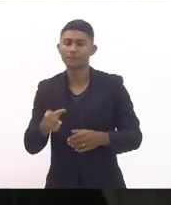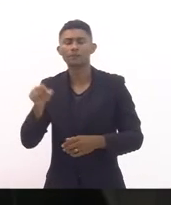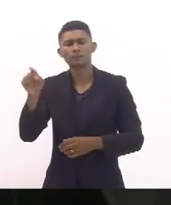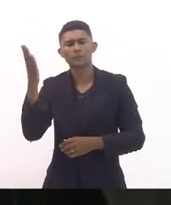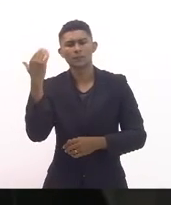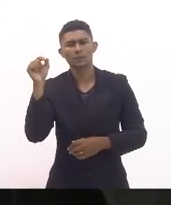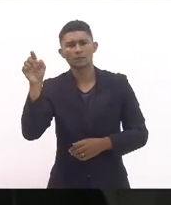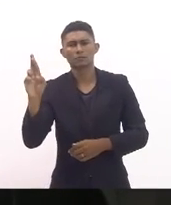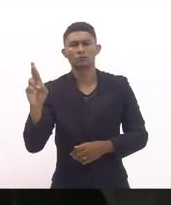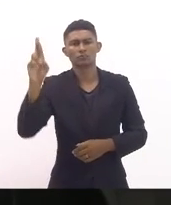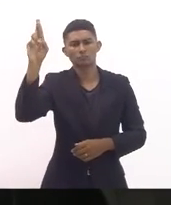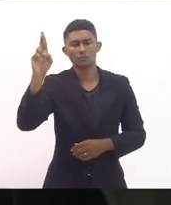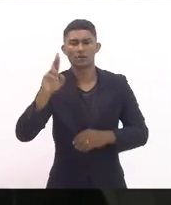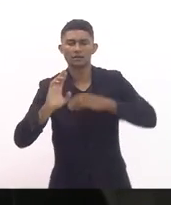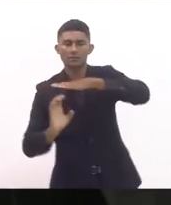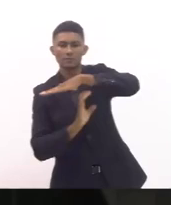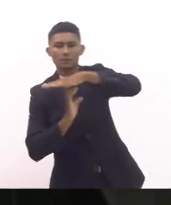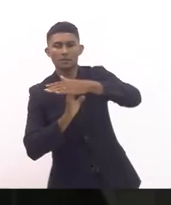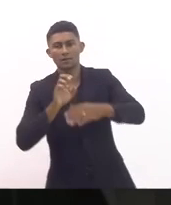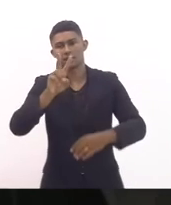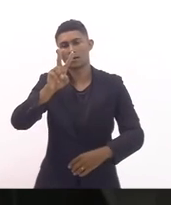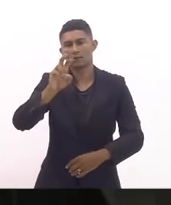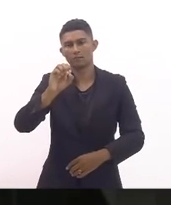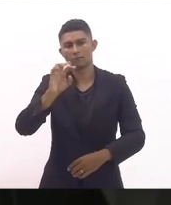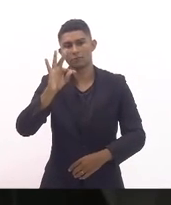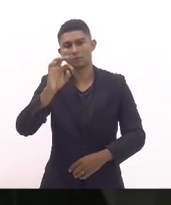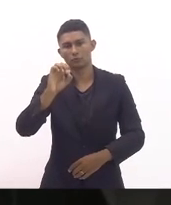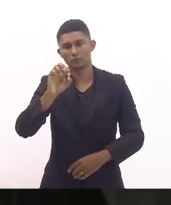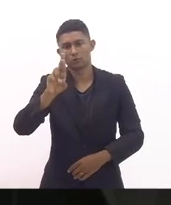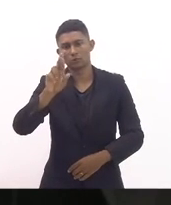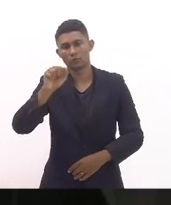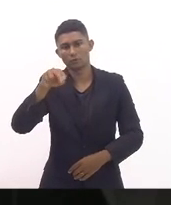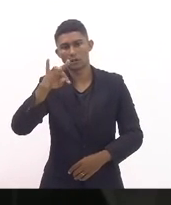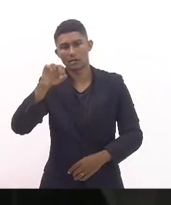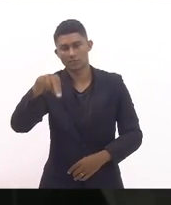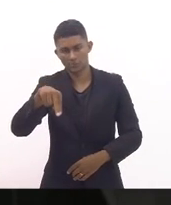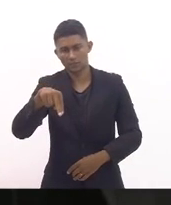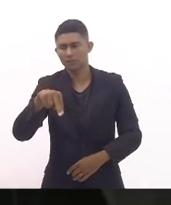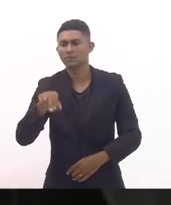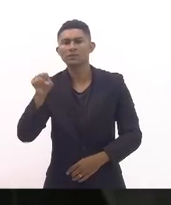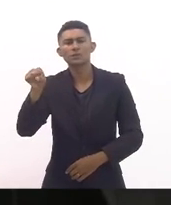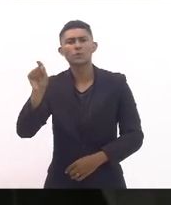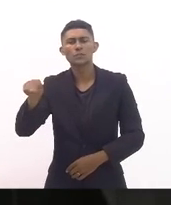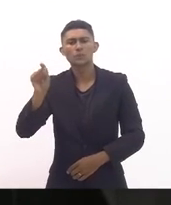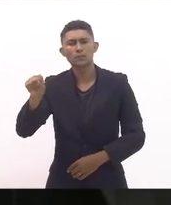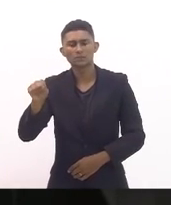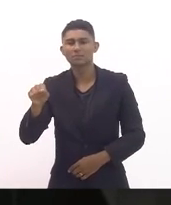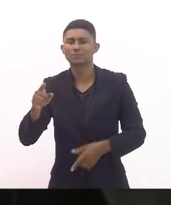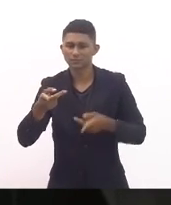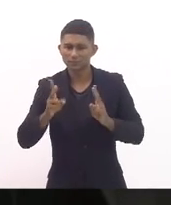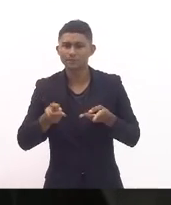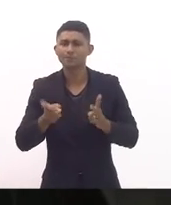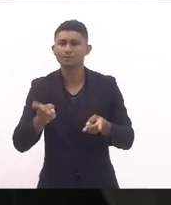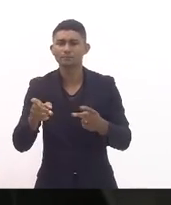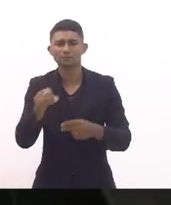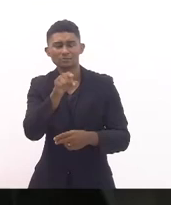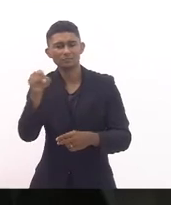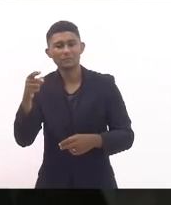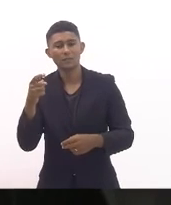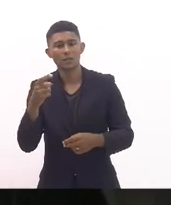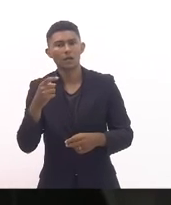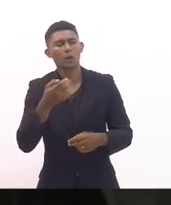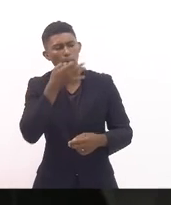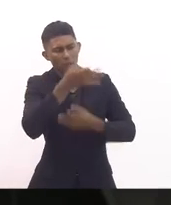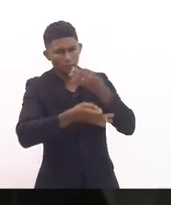conglomerado Votorantim é que fazia uma demarcação de posição constante sobre a questão da alta de juros